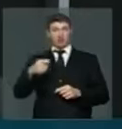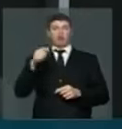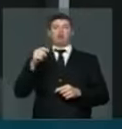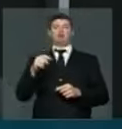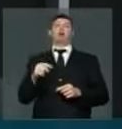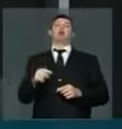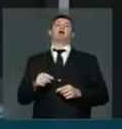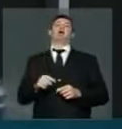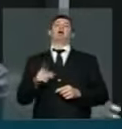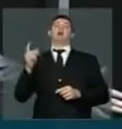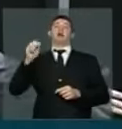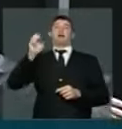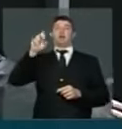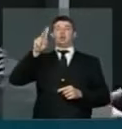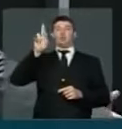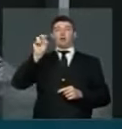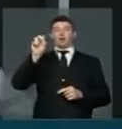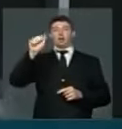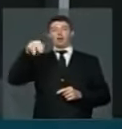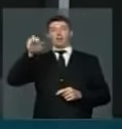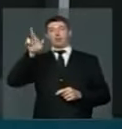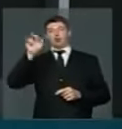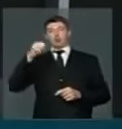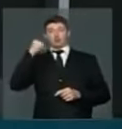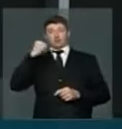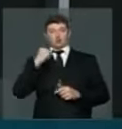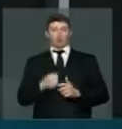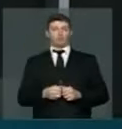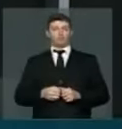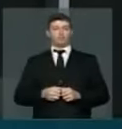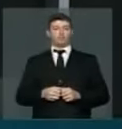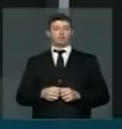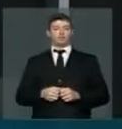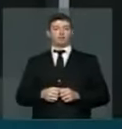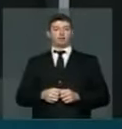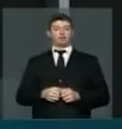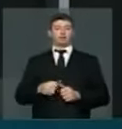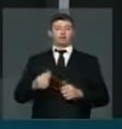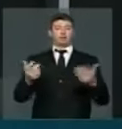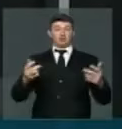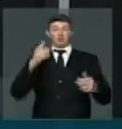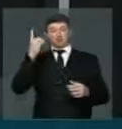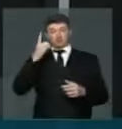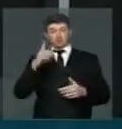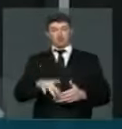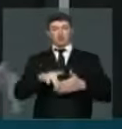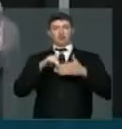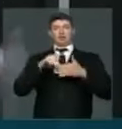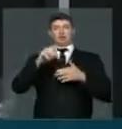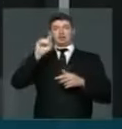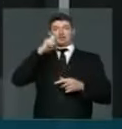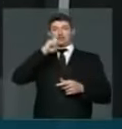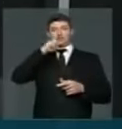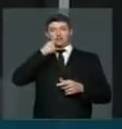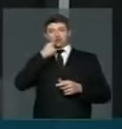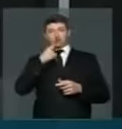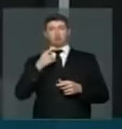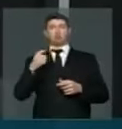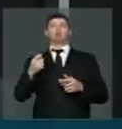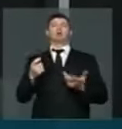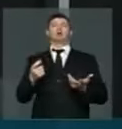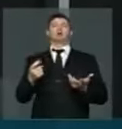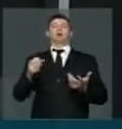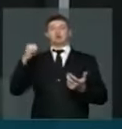Eduardo Amorim. E aí, enquanto deputado representando o Estado de Sergipe, numa data tão importante como